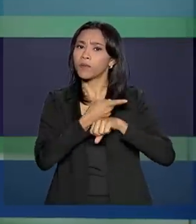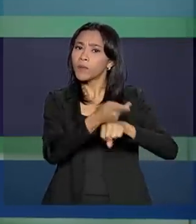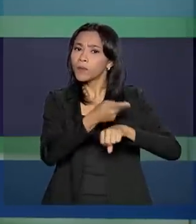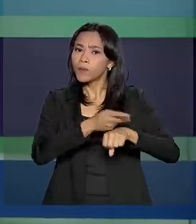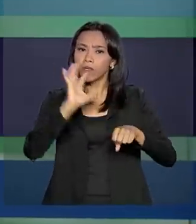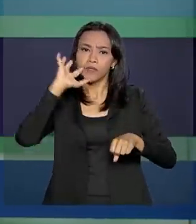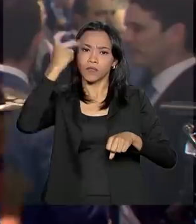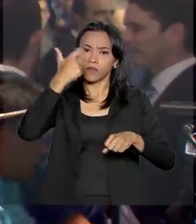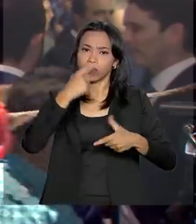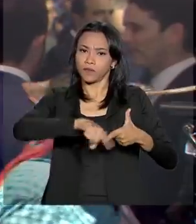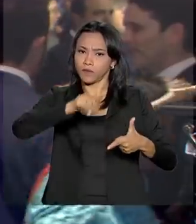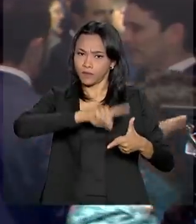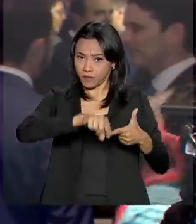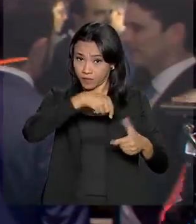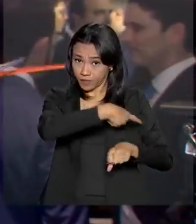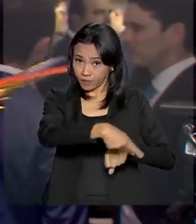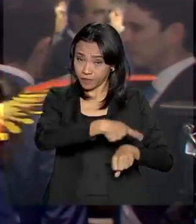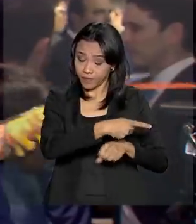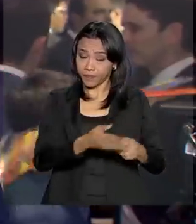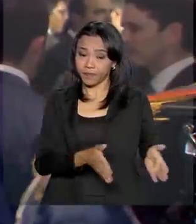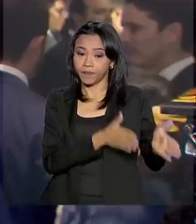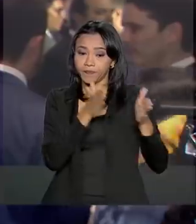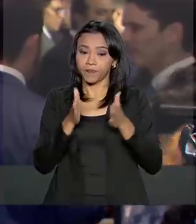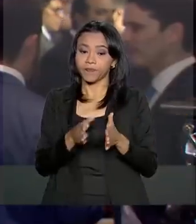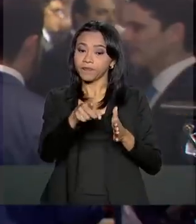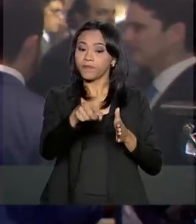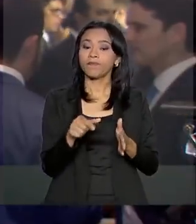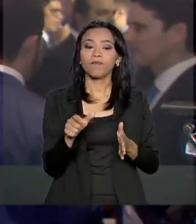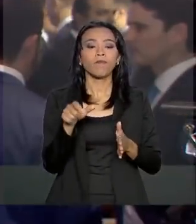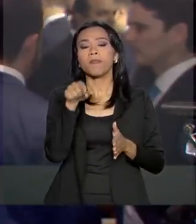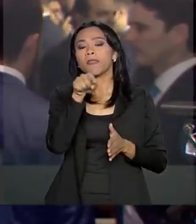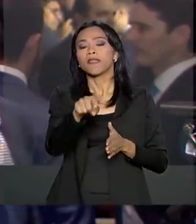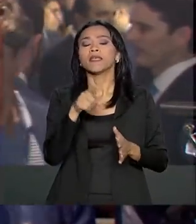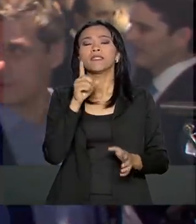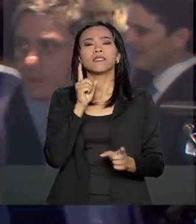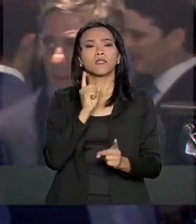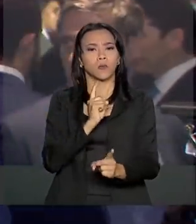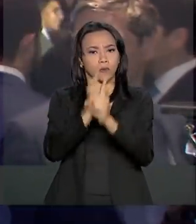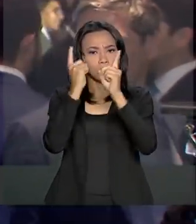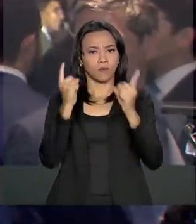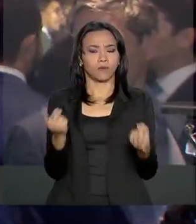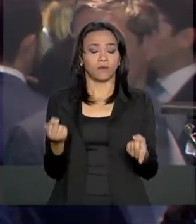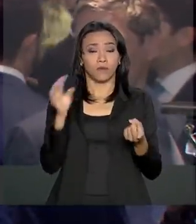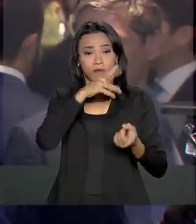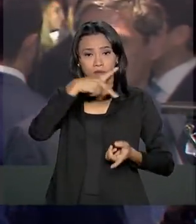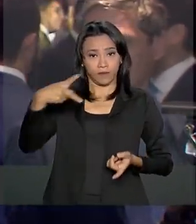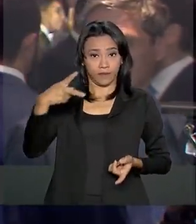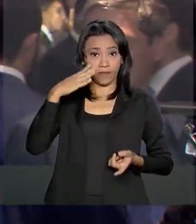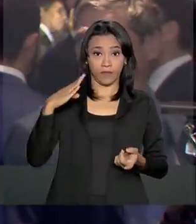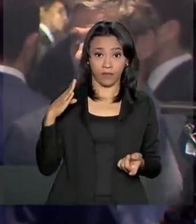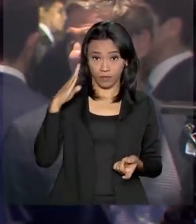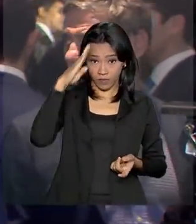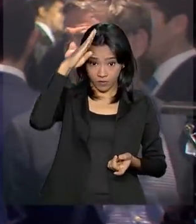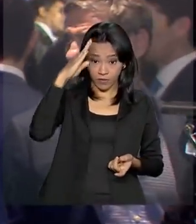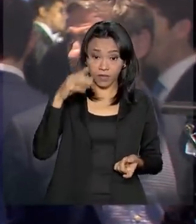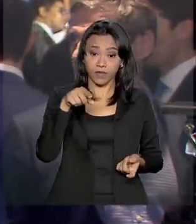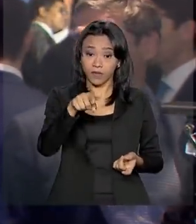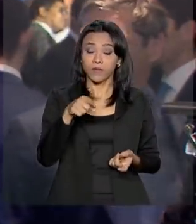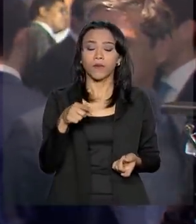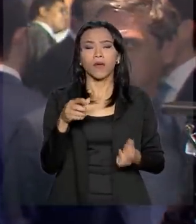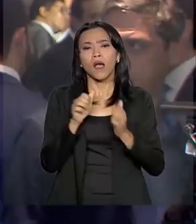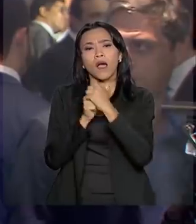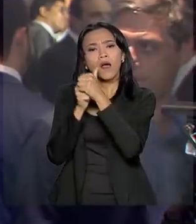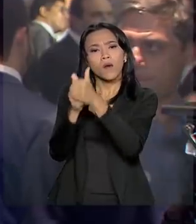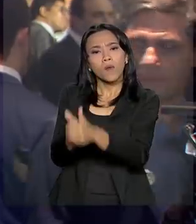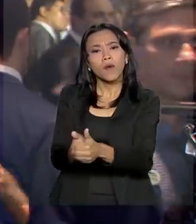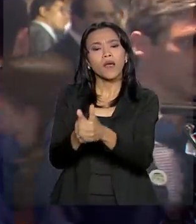país. Em evento de posse da Frente Parlamentar da Agropecuária, o presidente Jair Bolsonaro, acompanhado